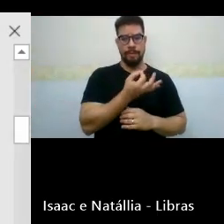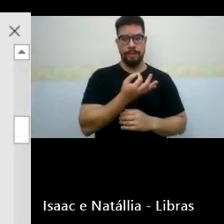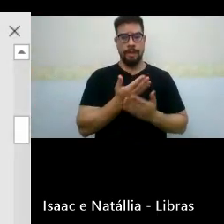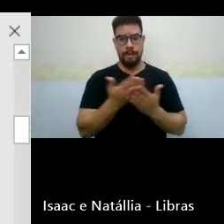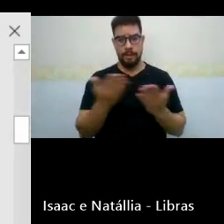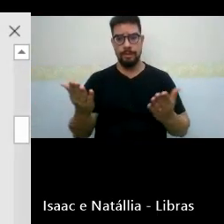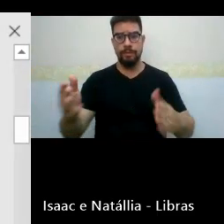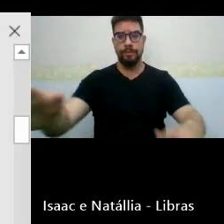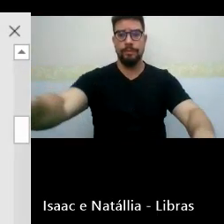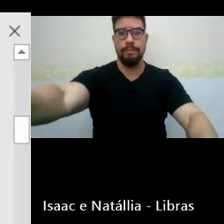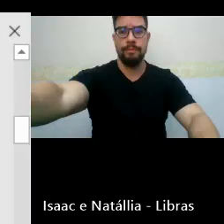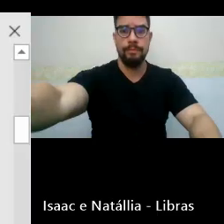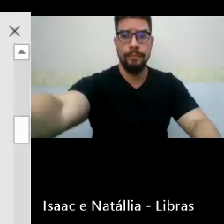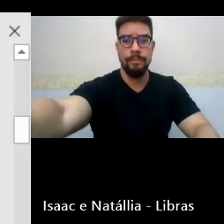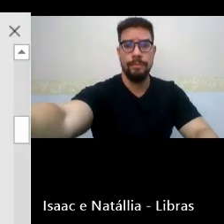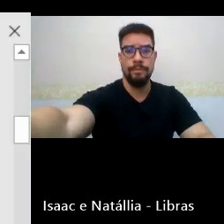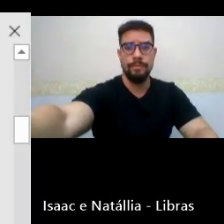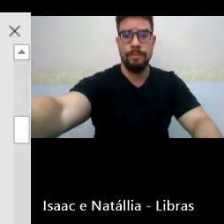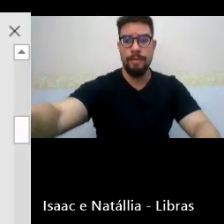tendo uma aula síncrona.